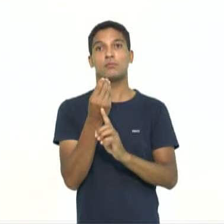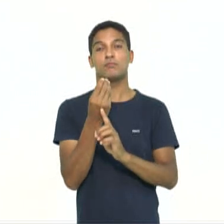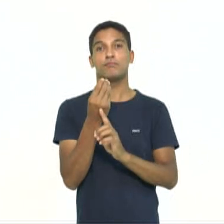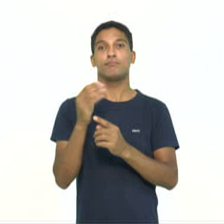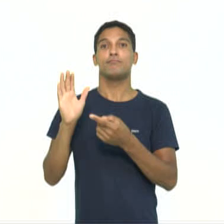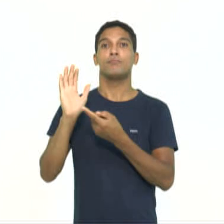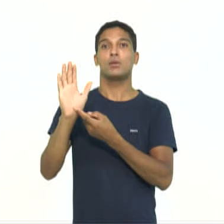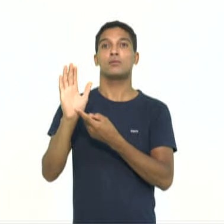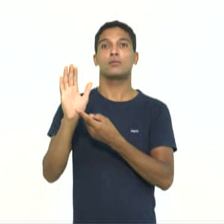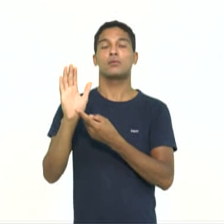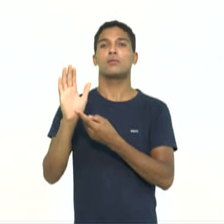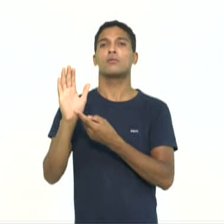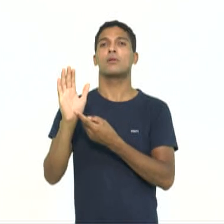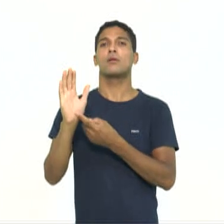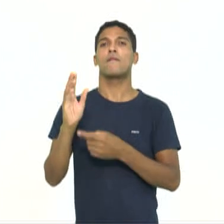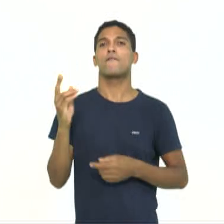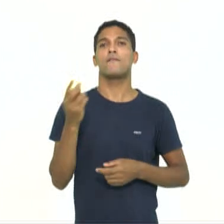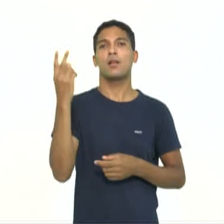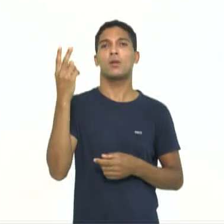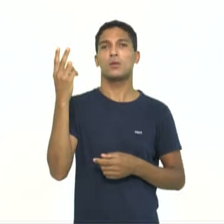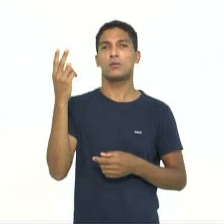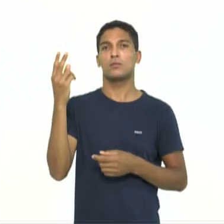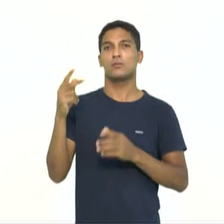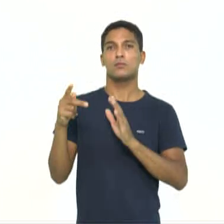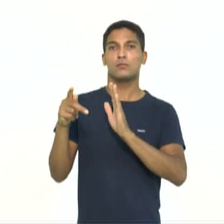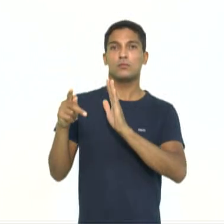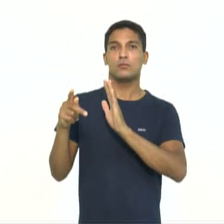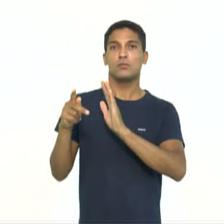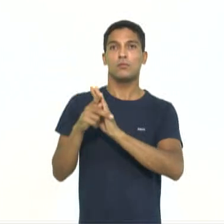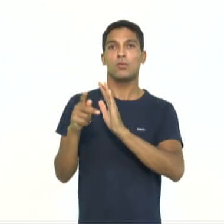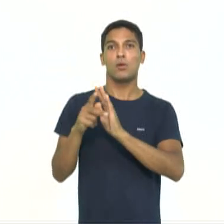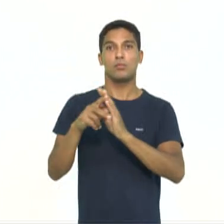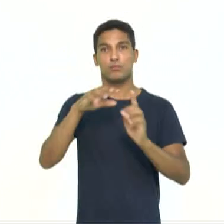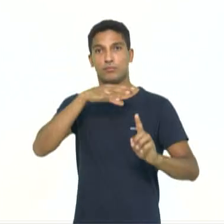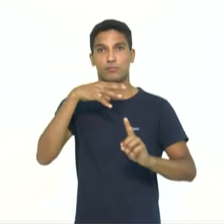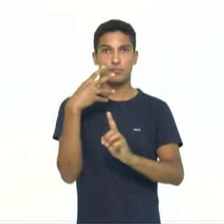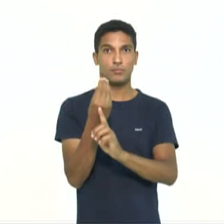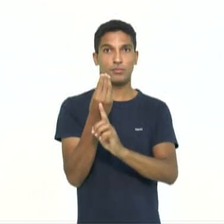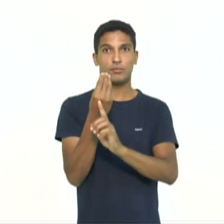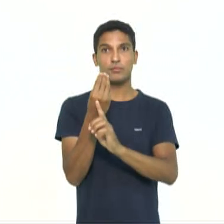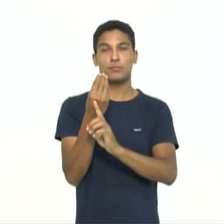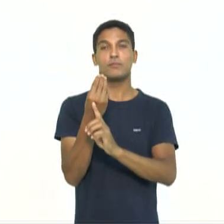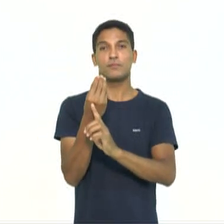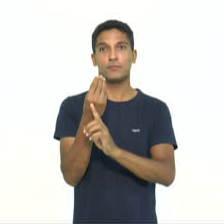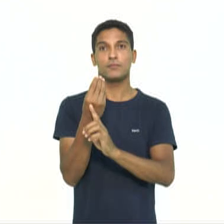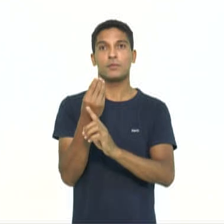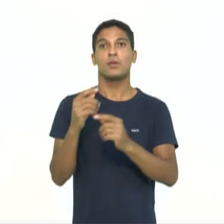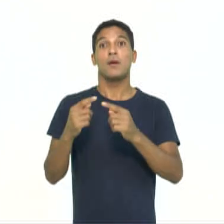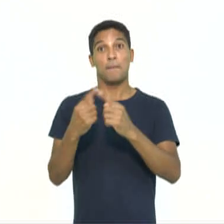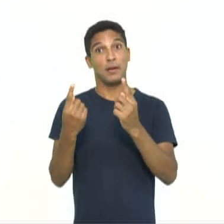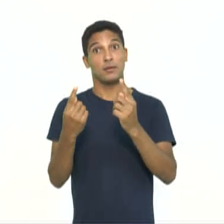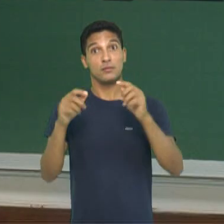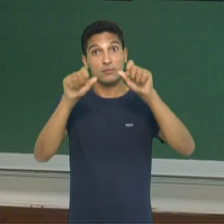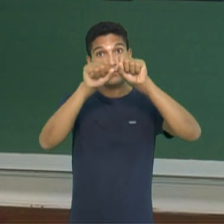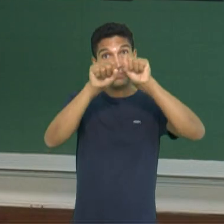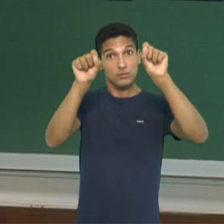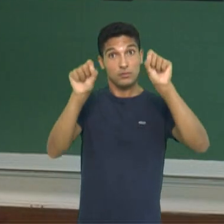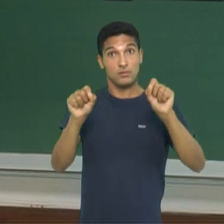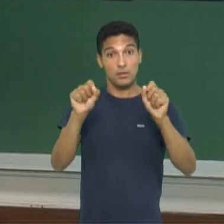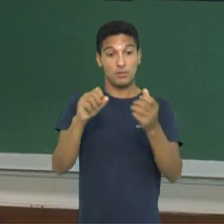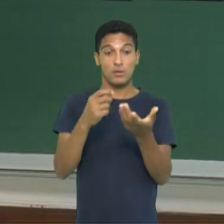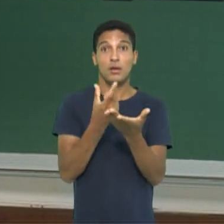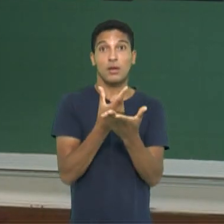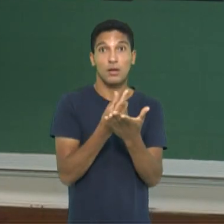é isso que acontece com o universo artístico, em muitos casos, nessa realidade capitalista contemporânea